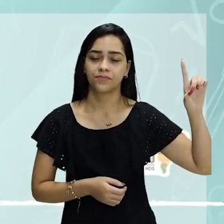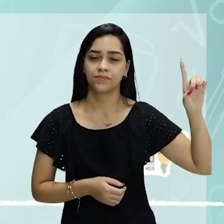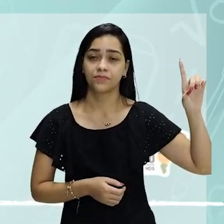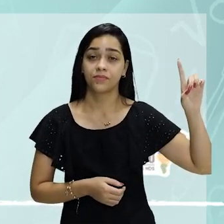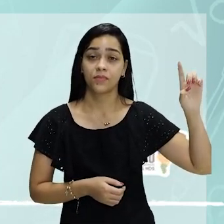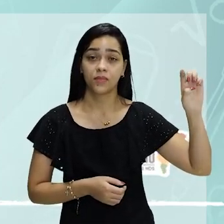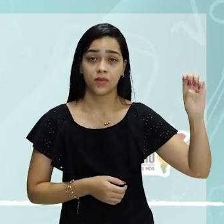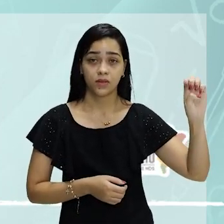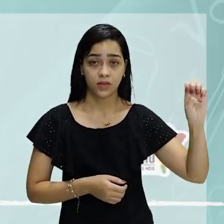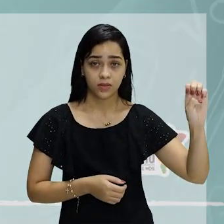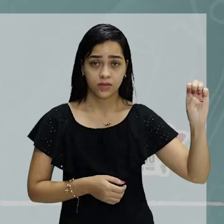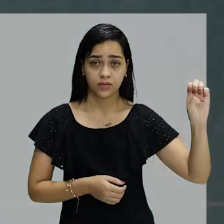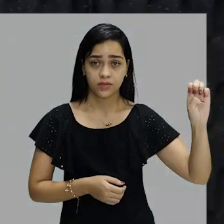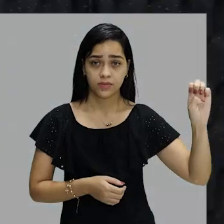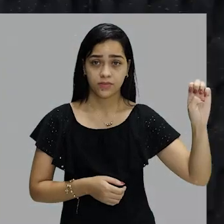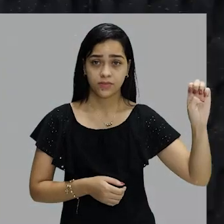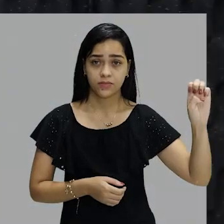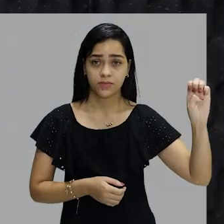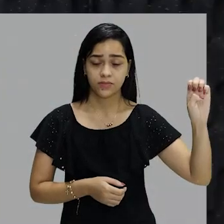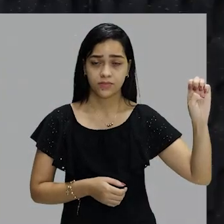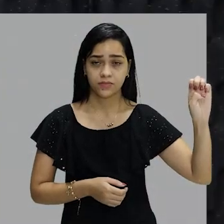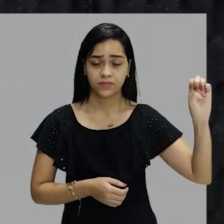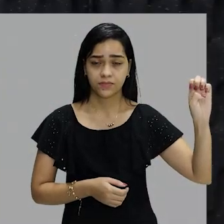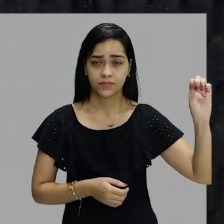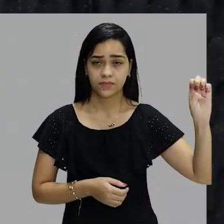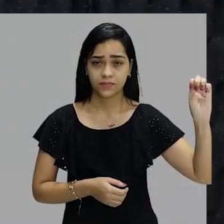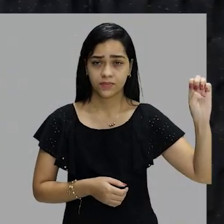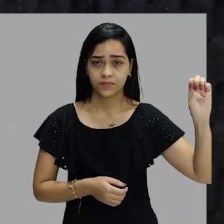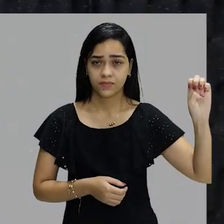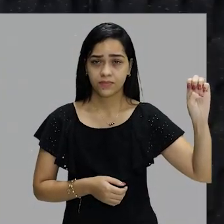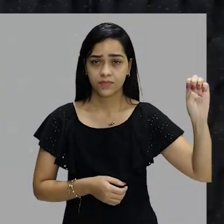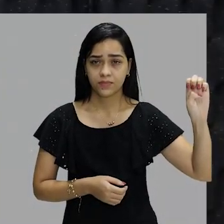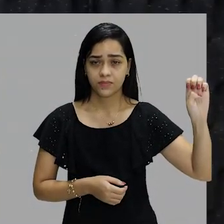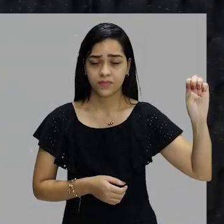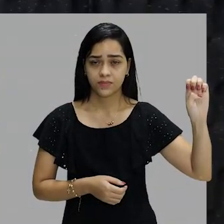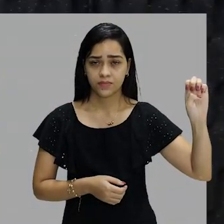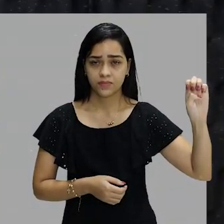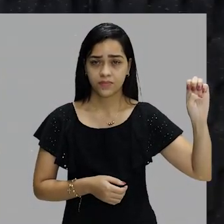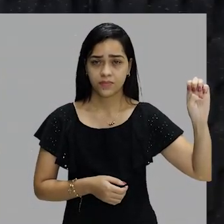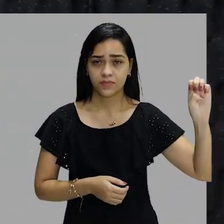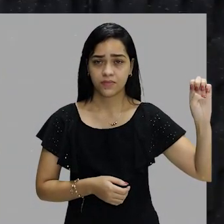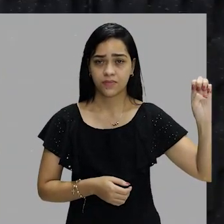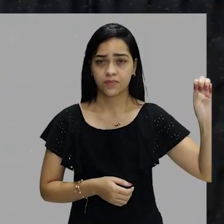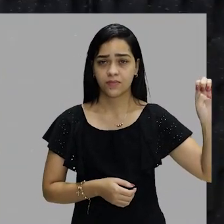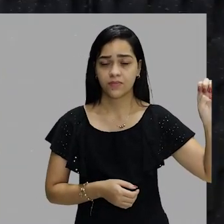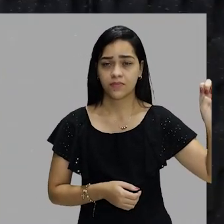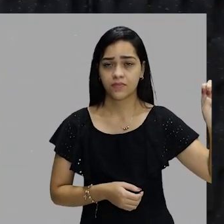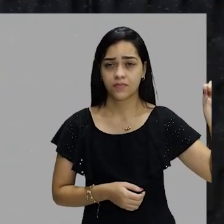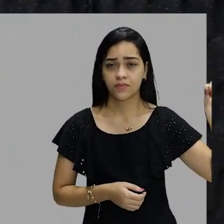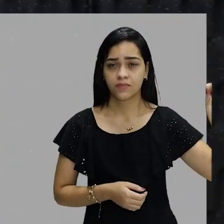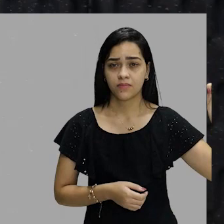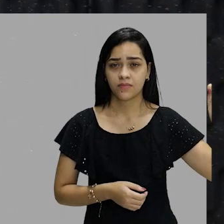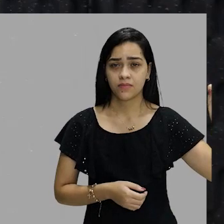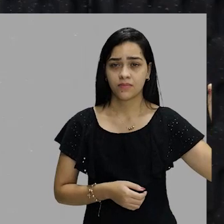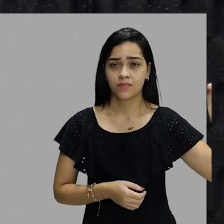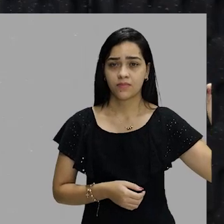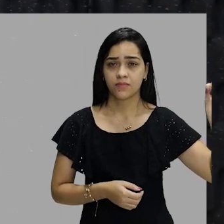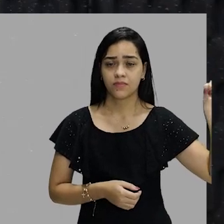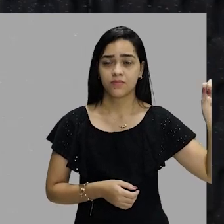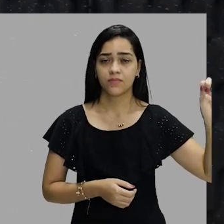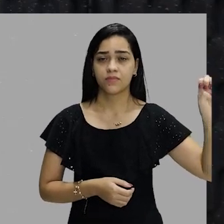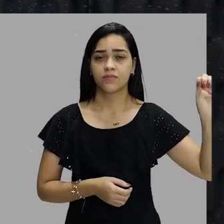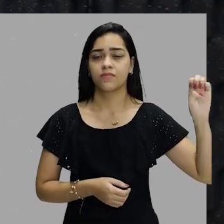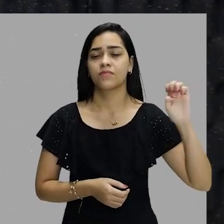amorosas sombras, ou revela sentimento de frustração provocado pelo medo de amar e pela recusa doentia e deliberada